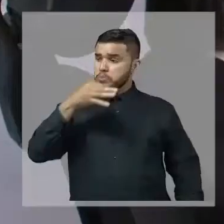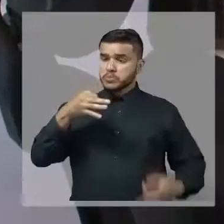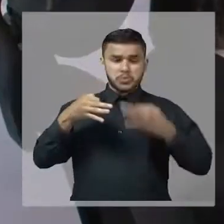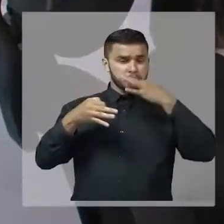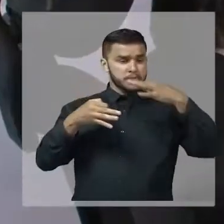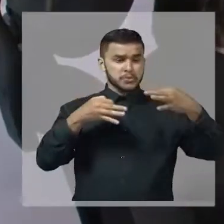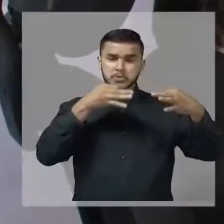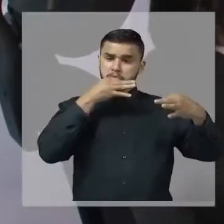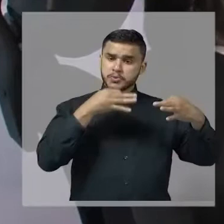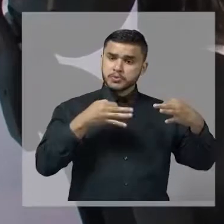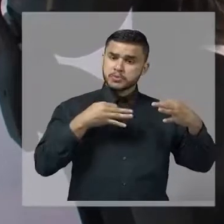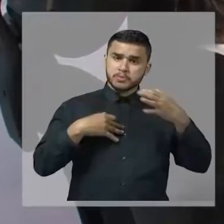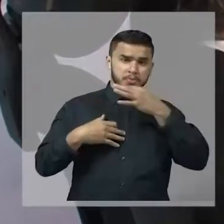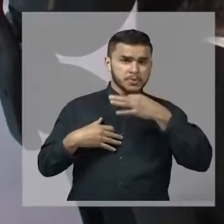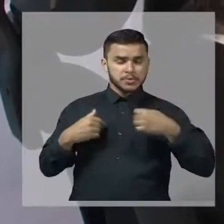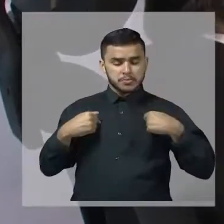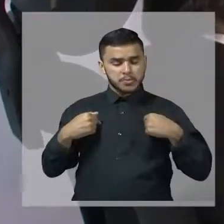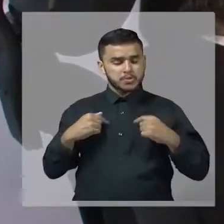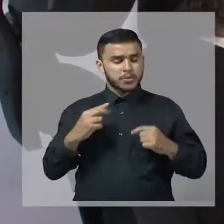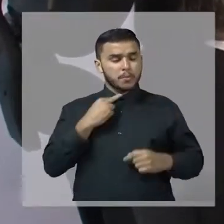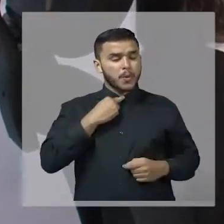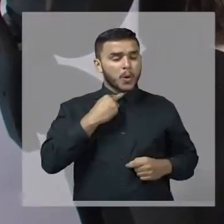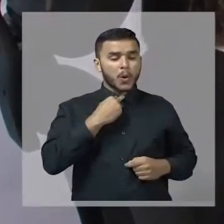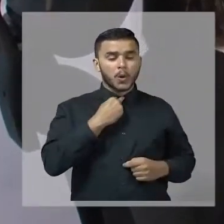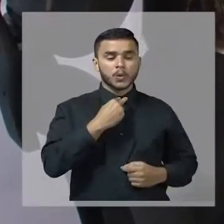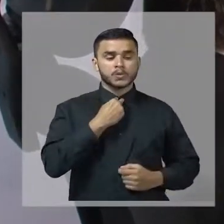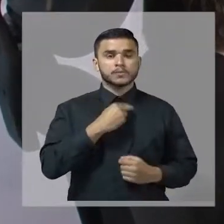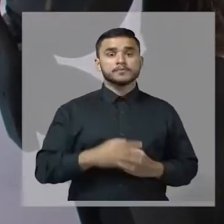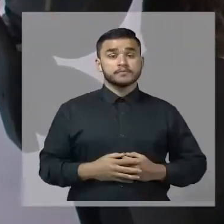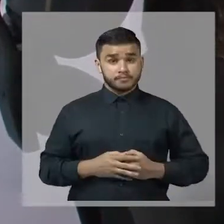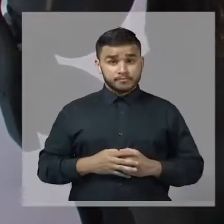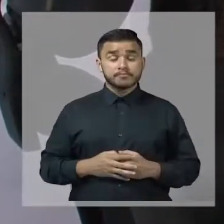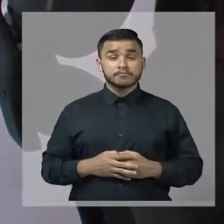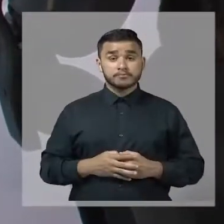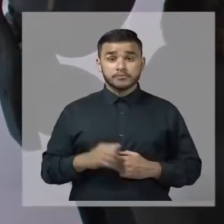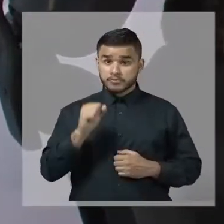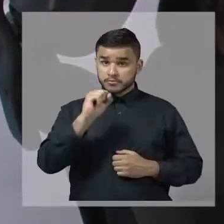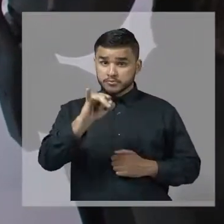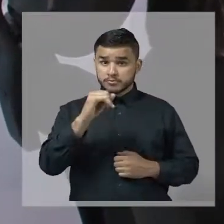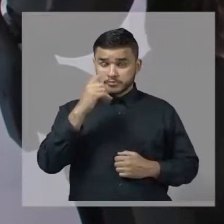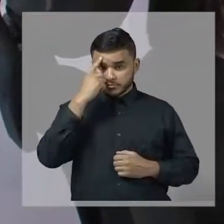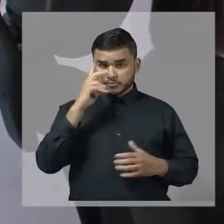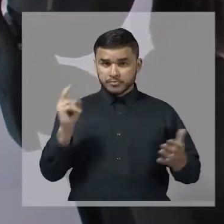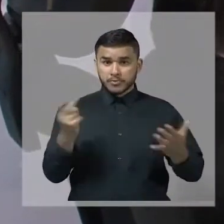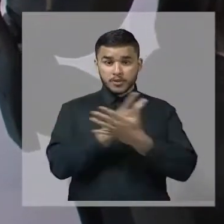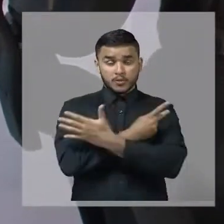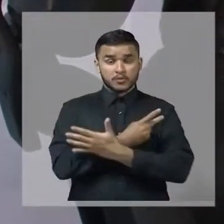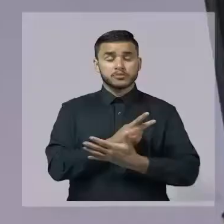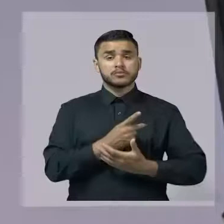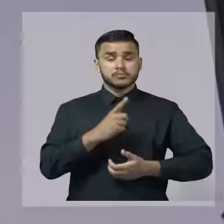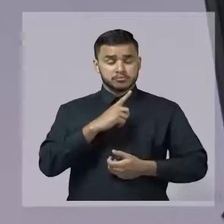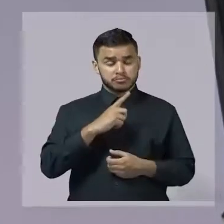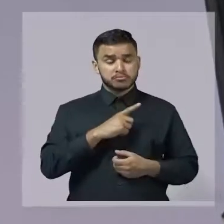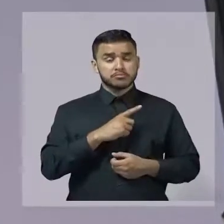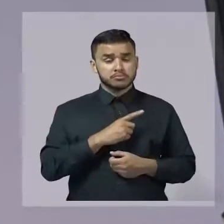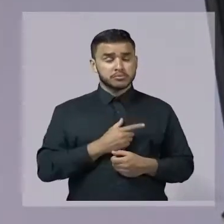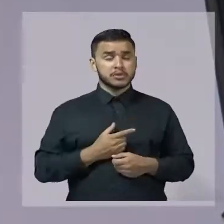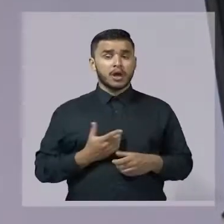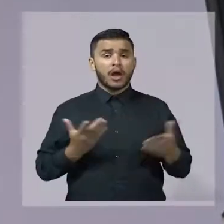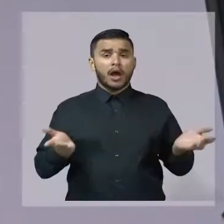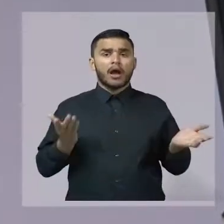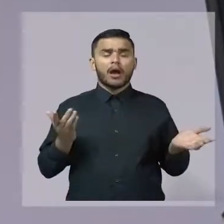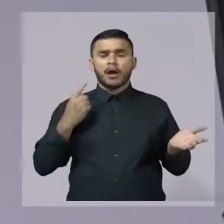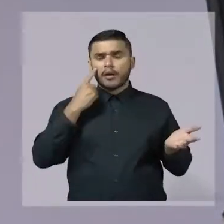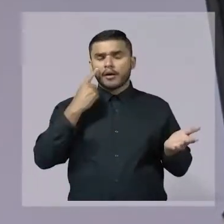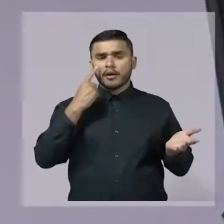criticado, a não ser nos próprios autos em caso de recurso, e